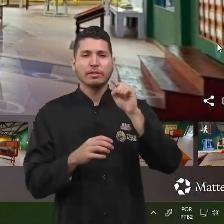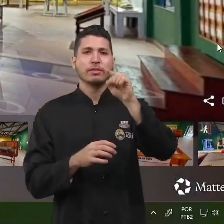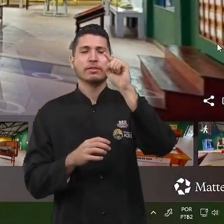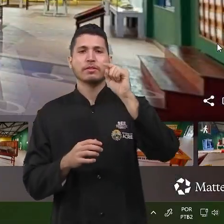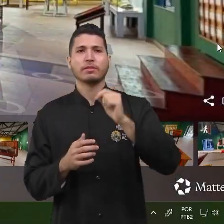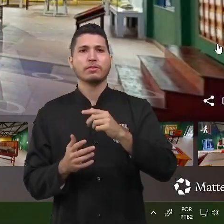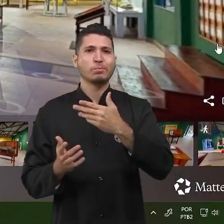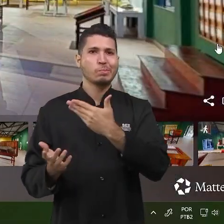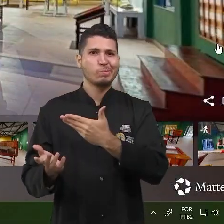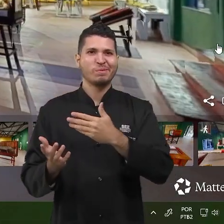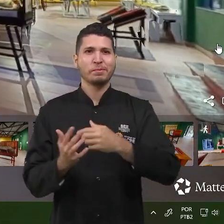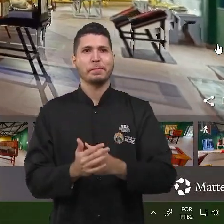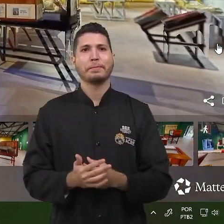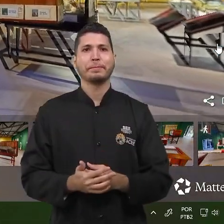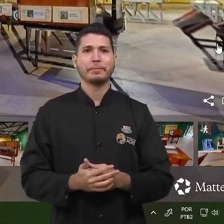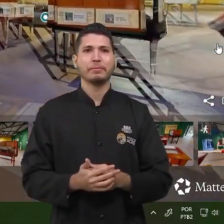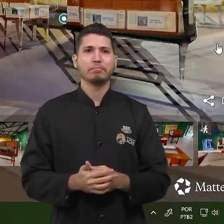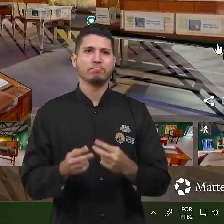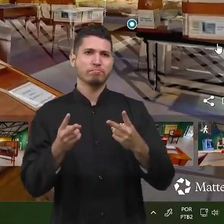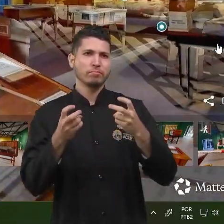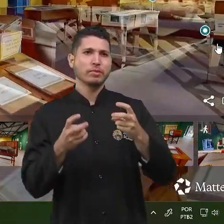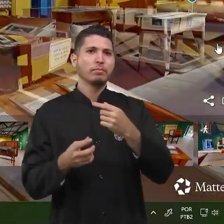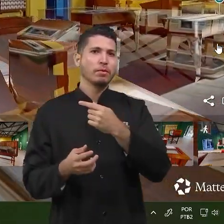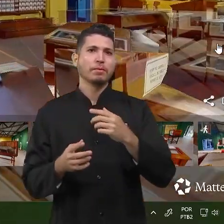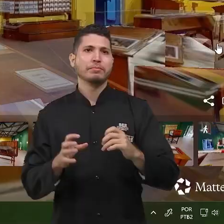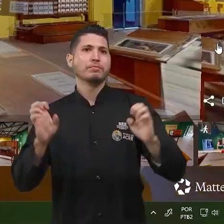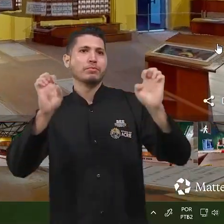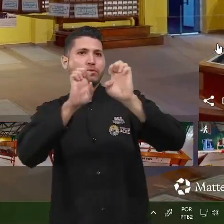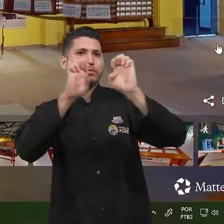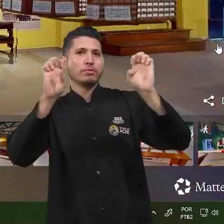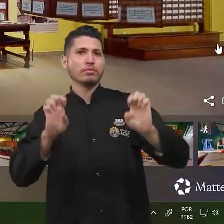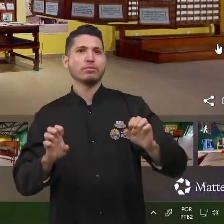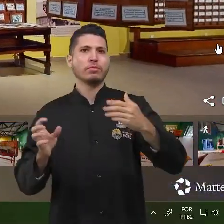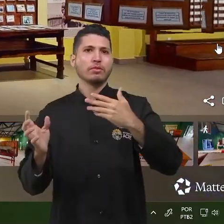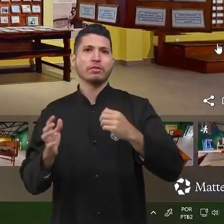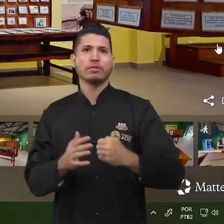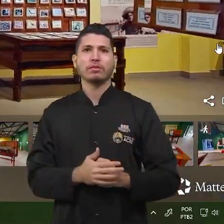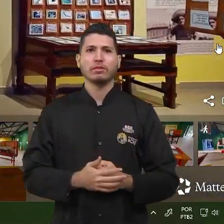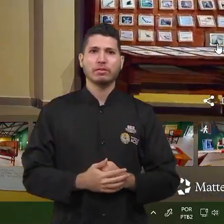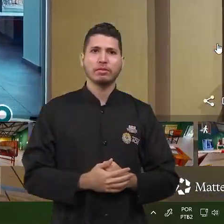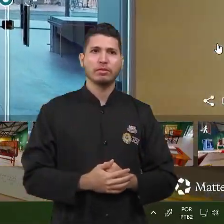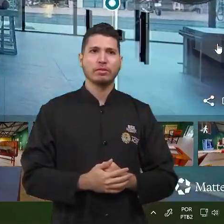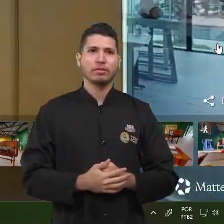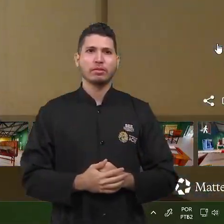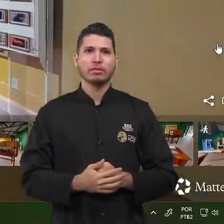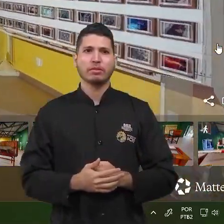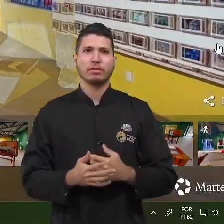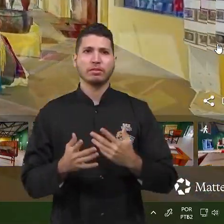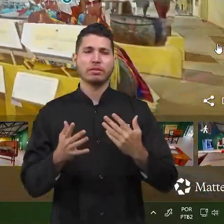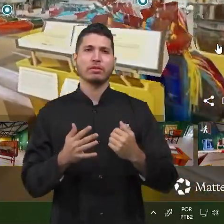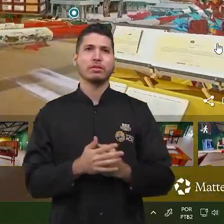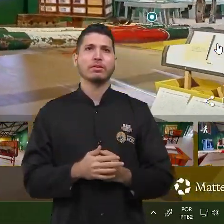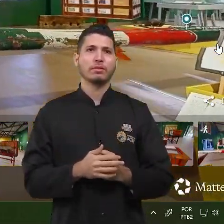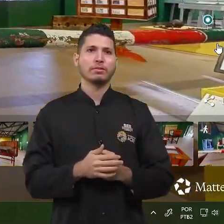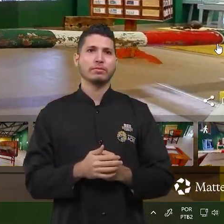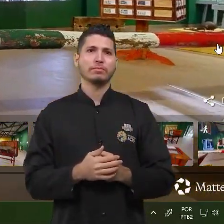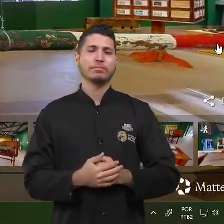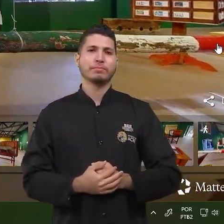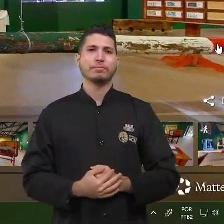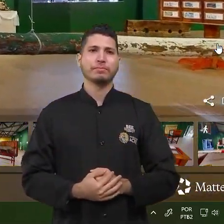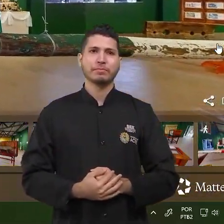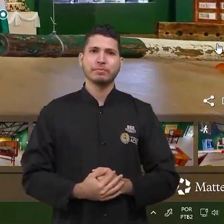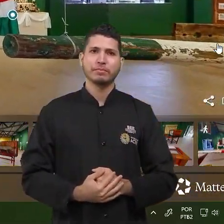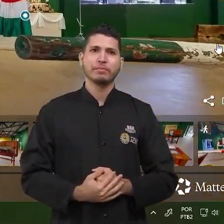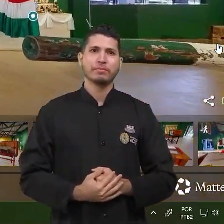já é bem mais interativa. Você pode colocar aqui, deixar ele girar e mostrar todo o ambiente, olha. E